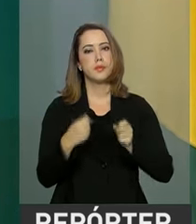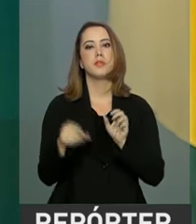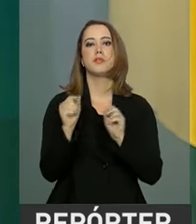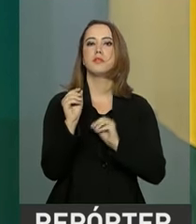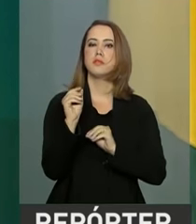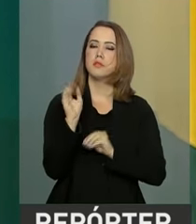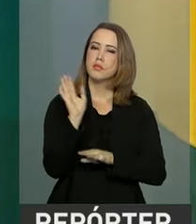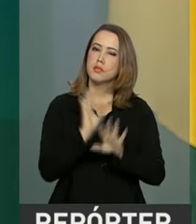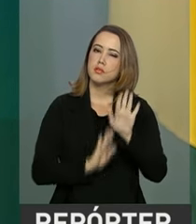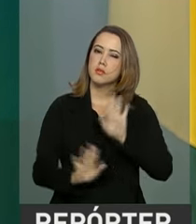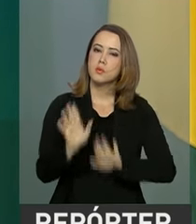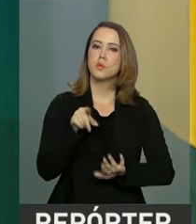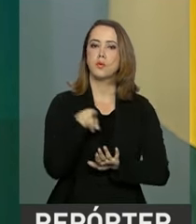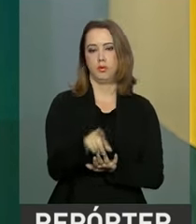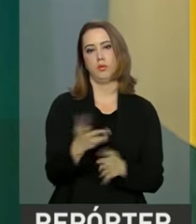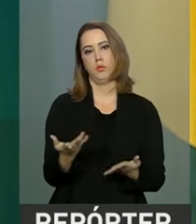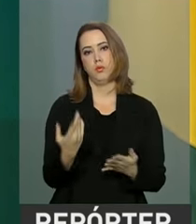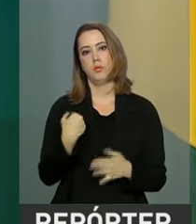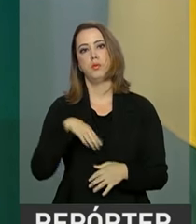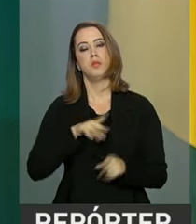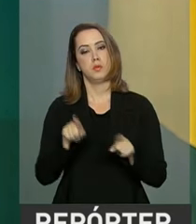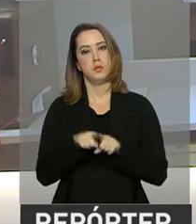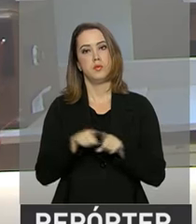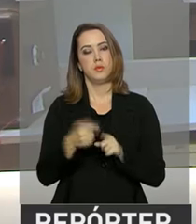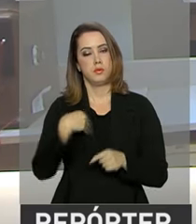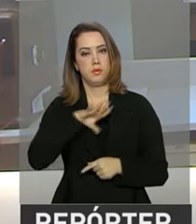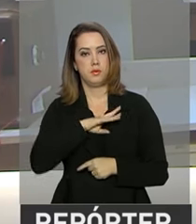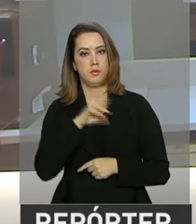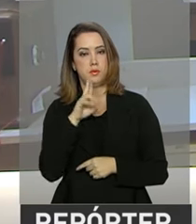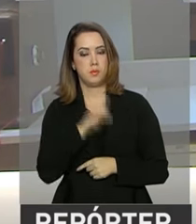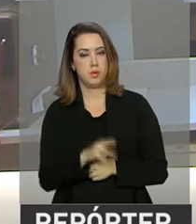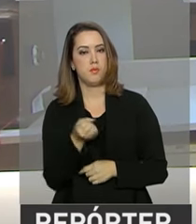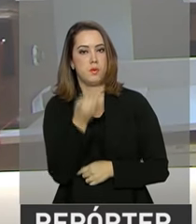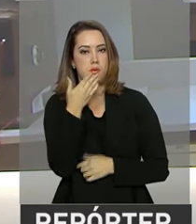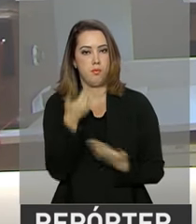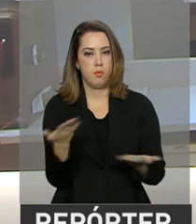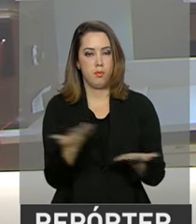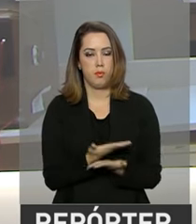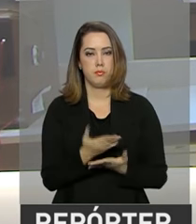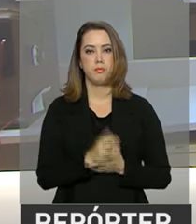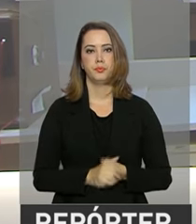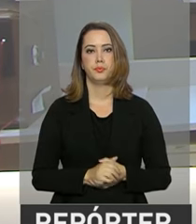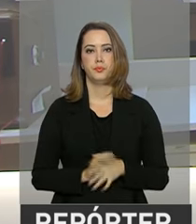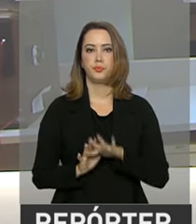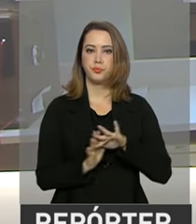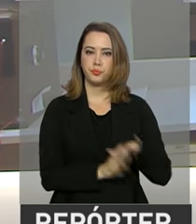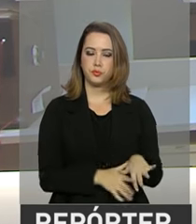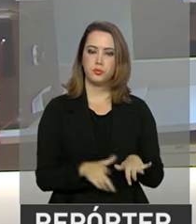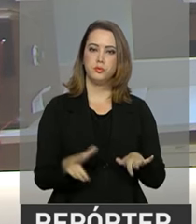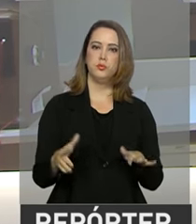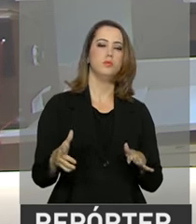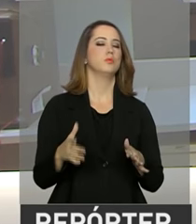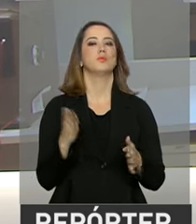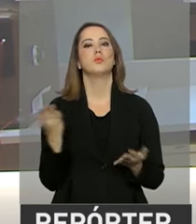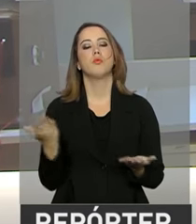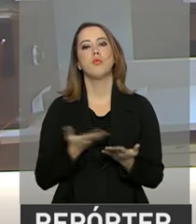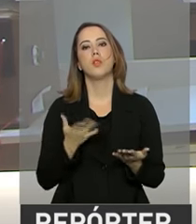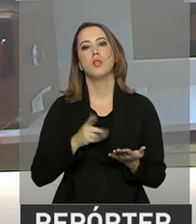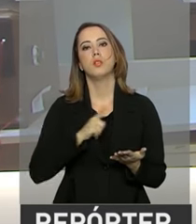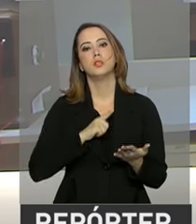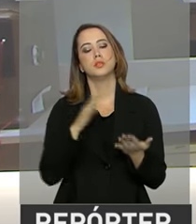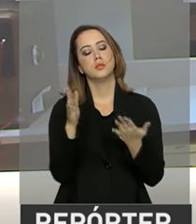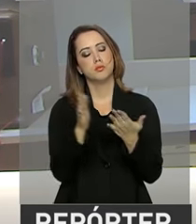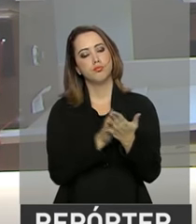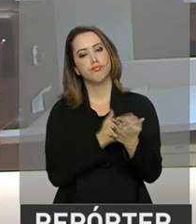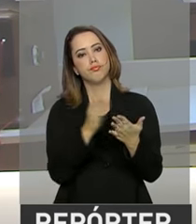isto e isto é que tem dado extraordinário resultado. Foi lançado um manual pro setor aéreo dos durante os Jogos